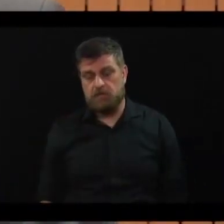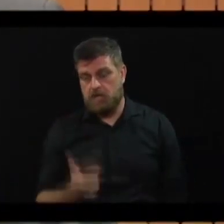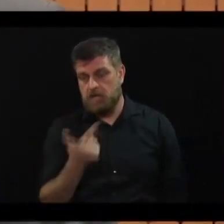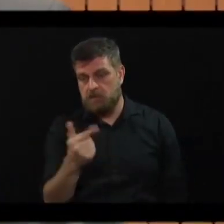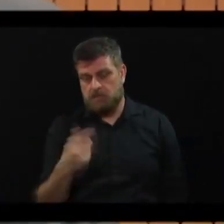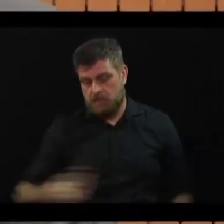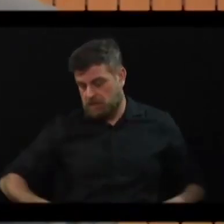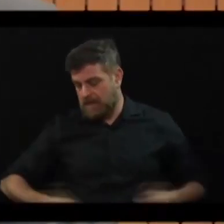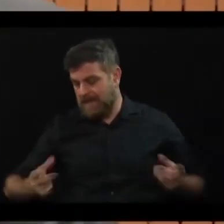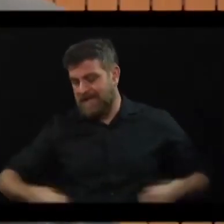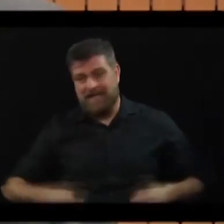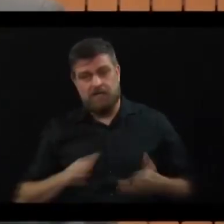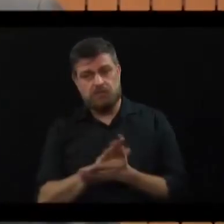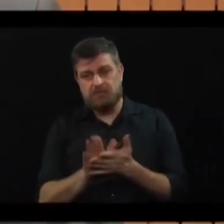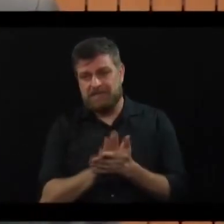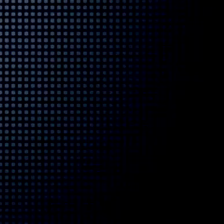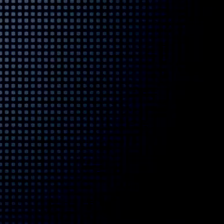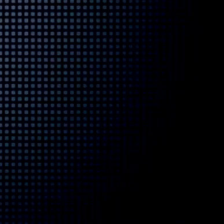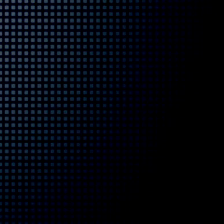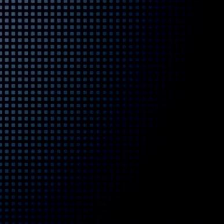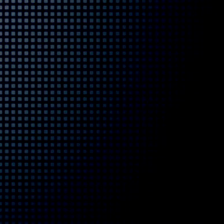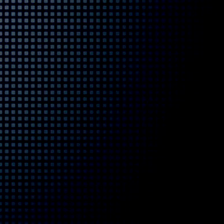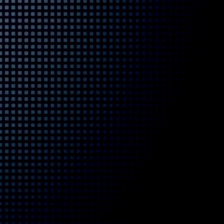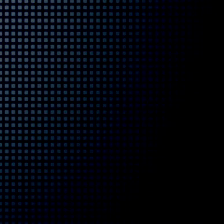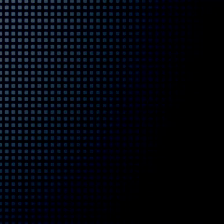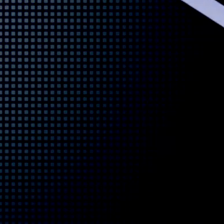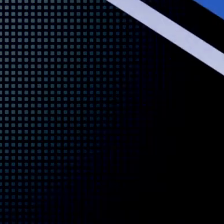prejuízo algum ao consumidor